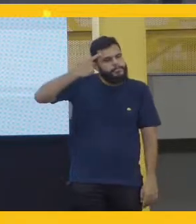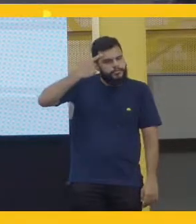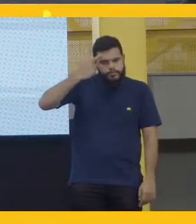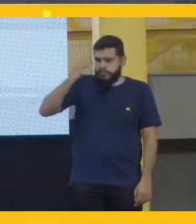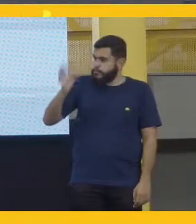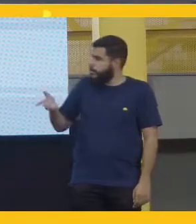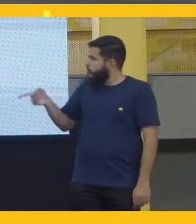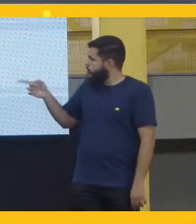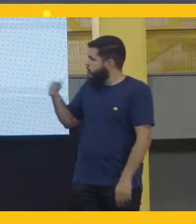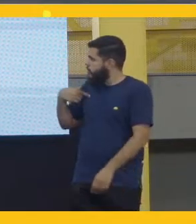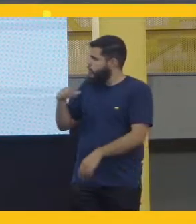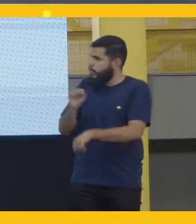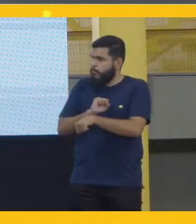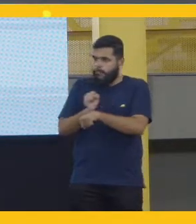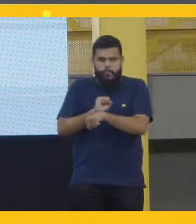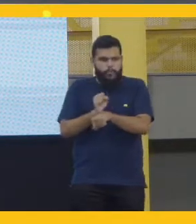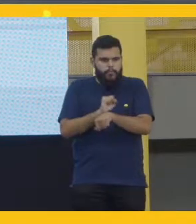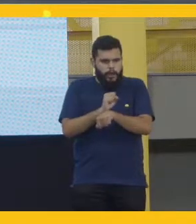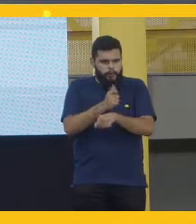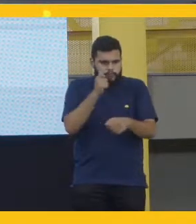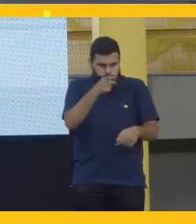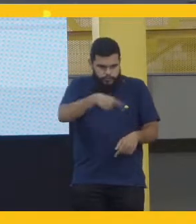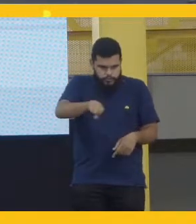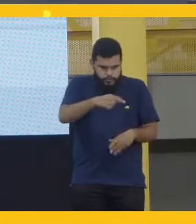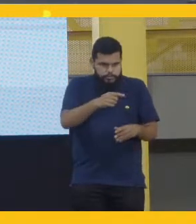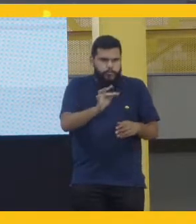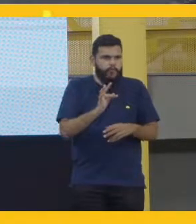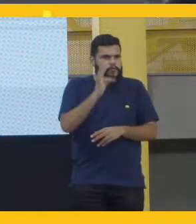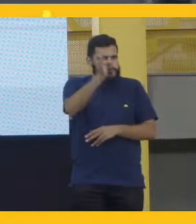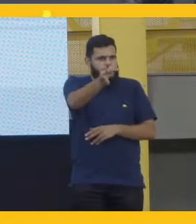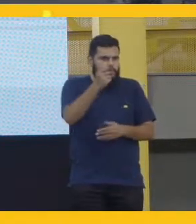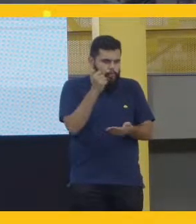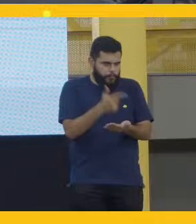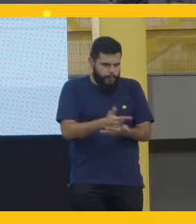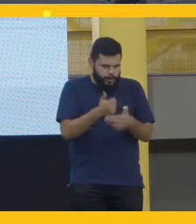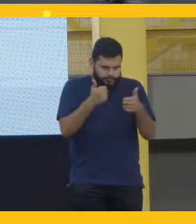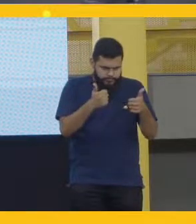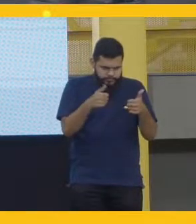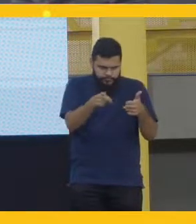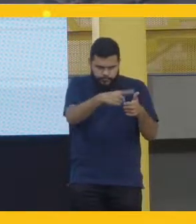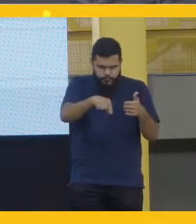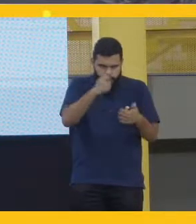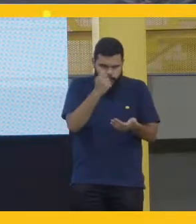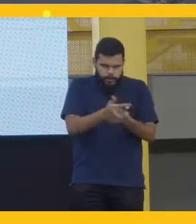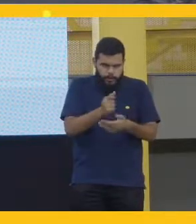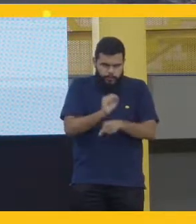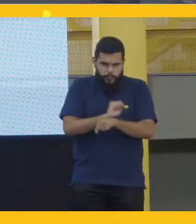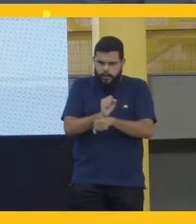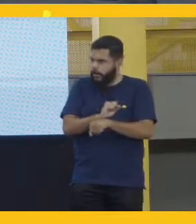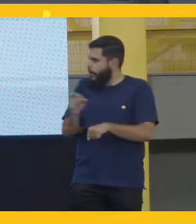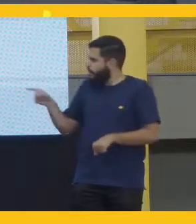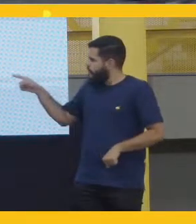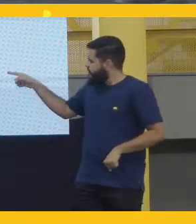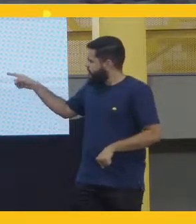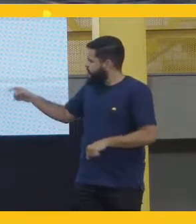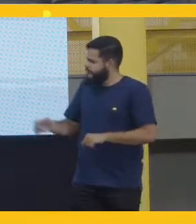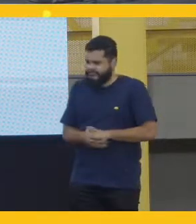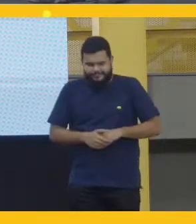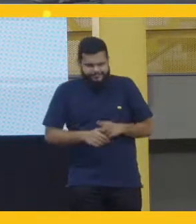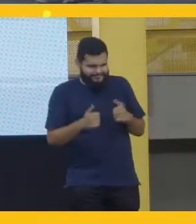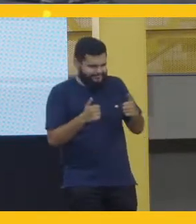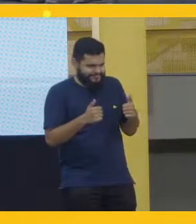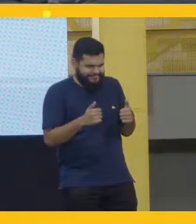carro que vocês vão comprar 5 anos depois de terem se formado. Isso é, deu um aleluia, né? Amém.